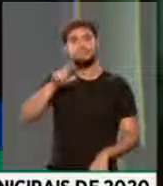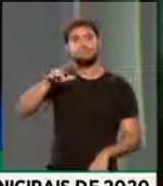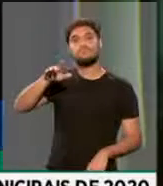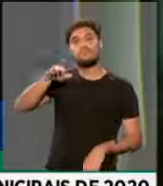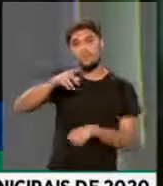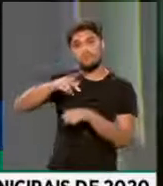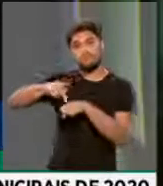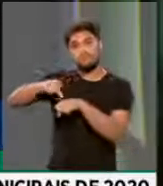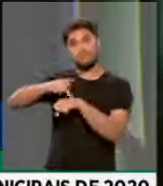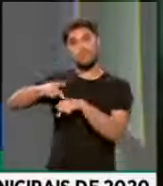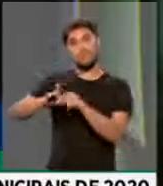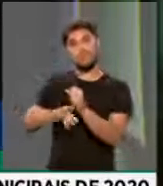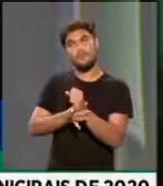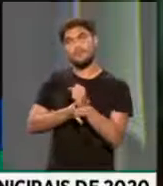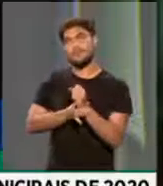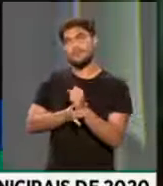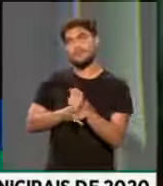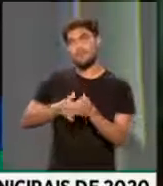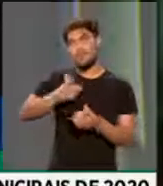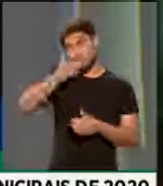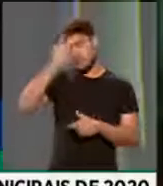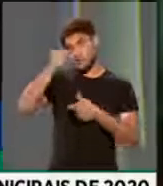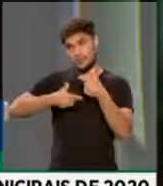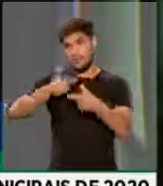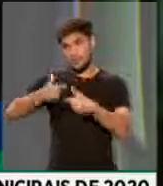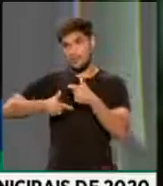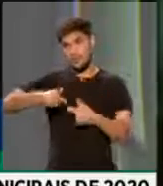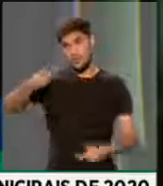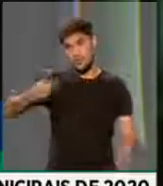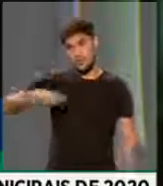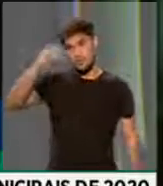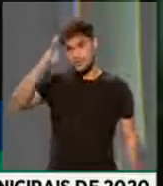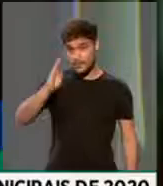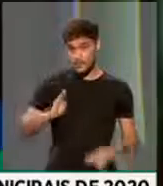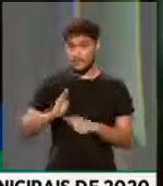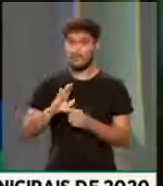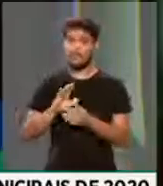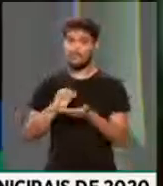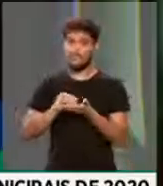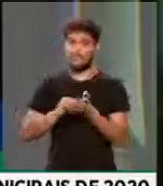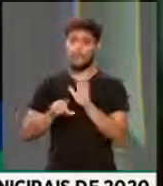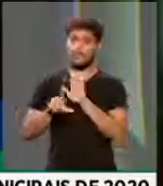trabalho e protejamos os trabalhadores brasileiros que ainda se encontram